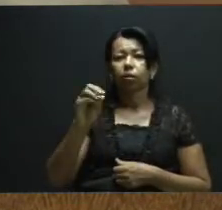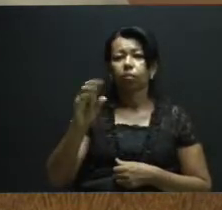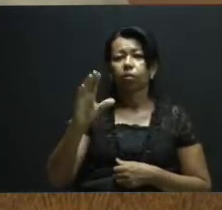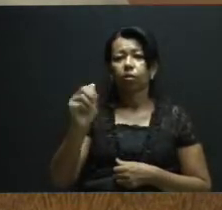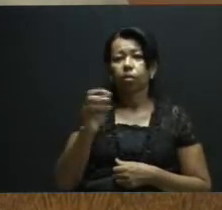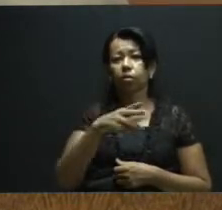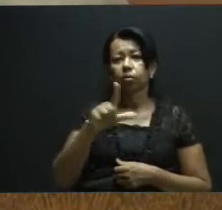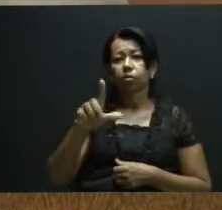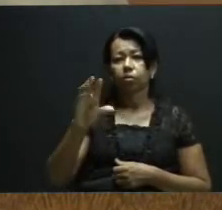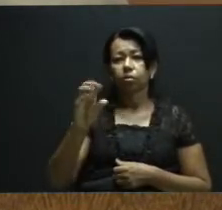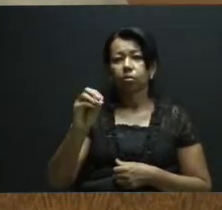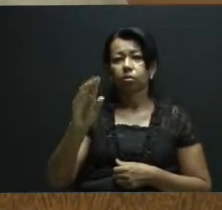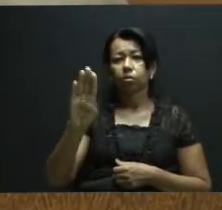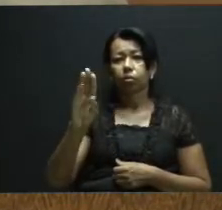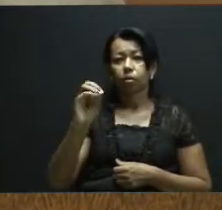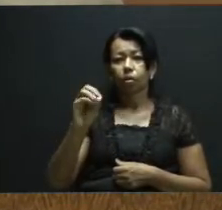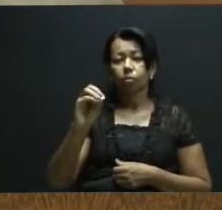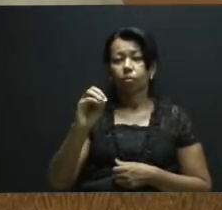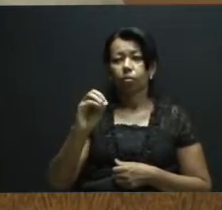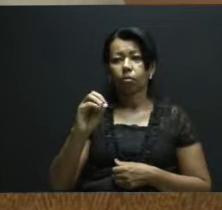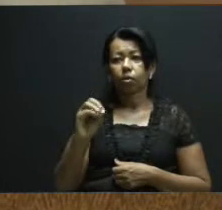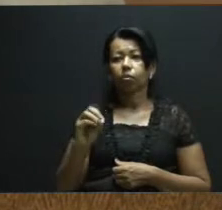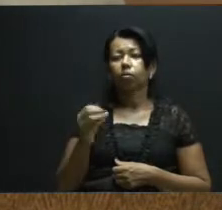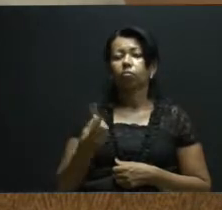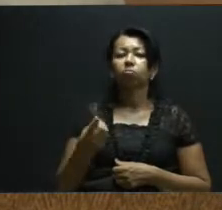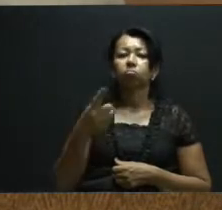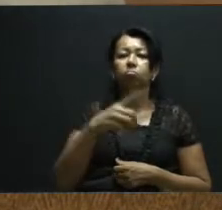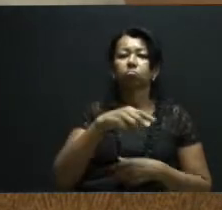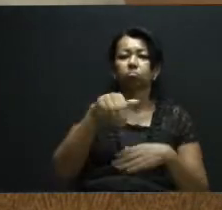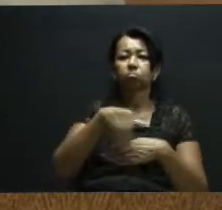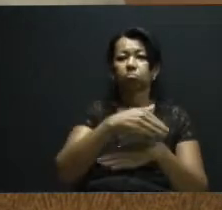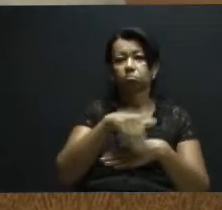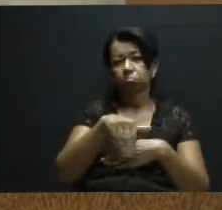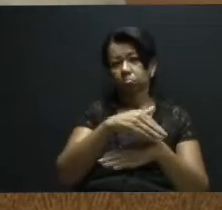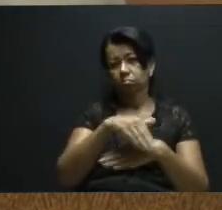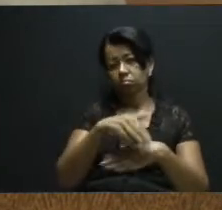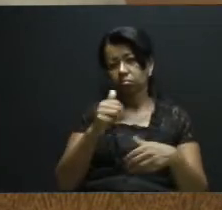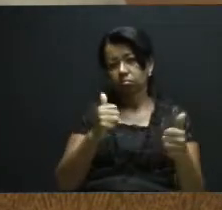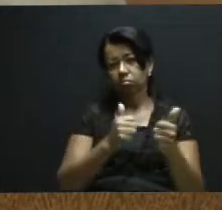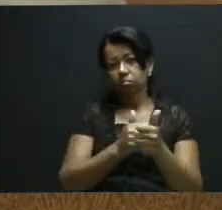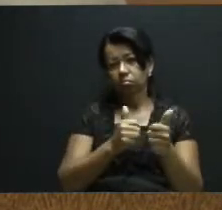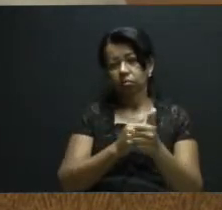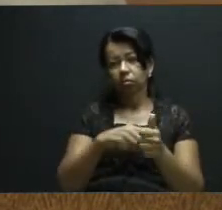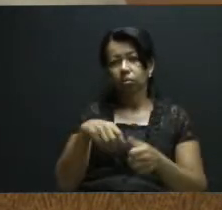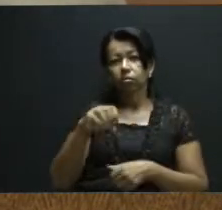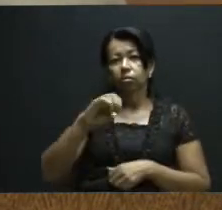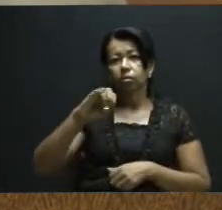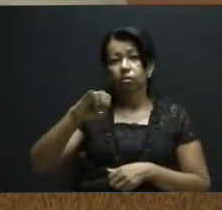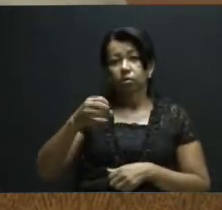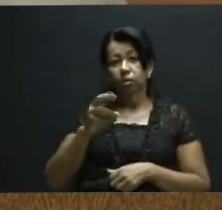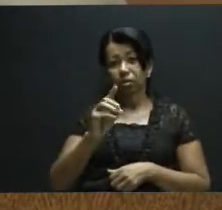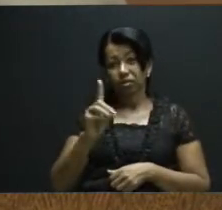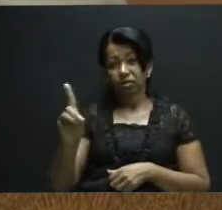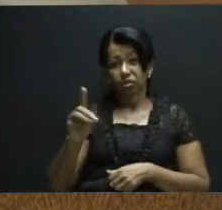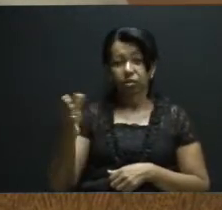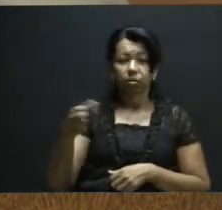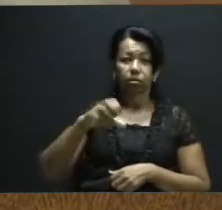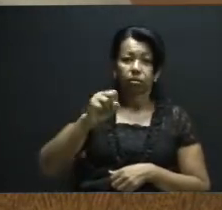francisco romã torres filho com a rua waldemar luiz martins no jardim são francisco além